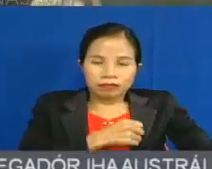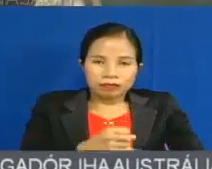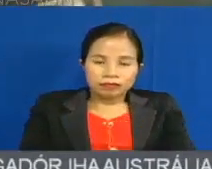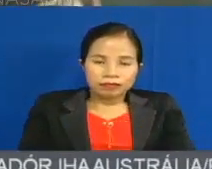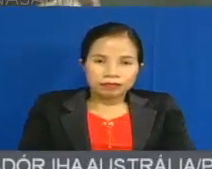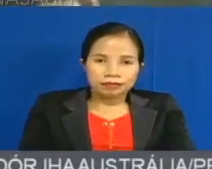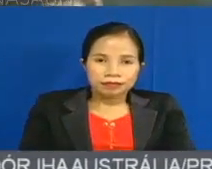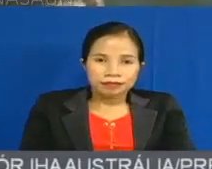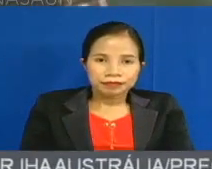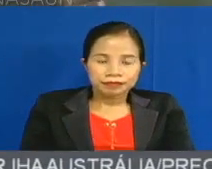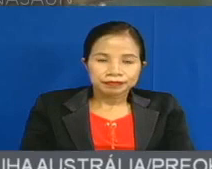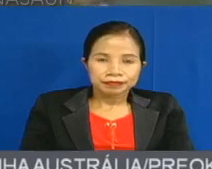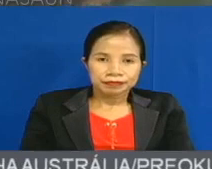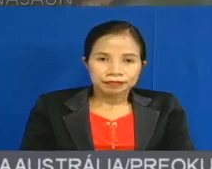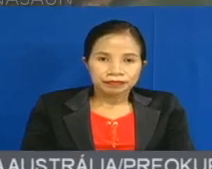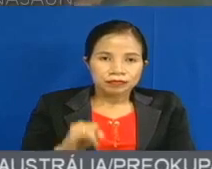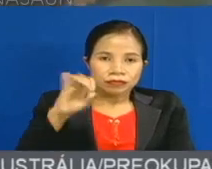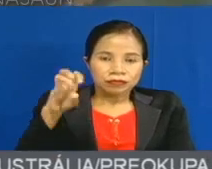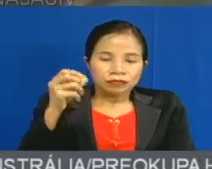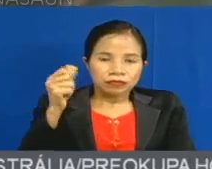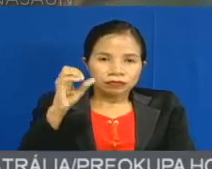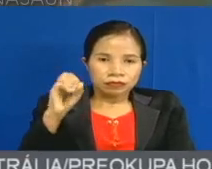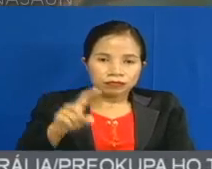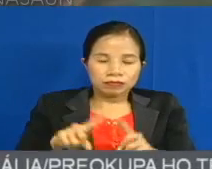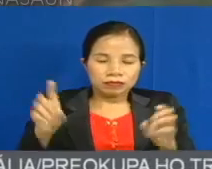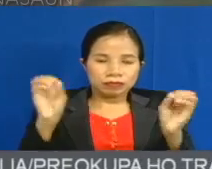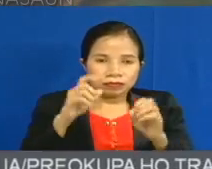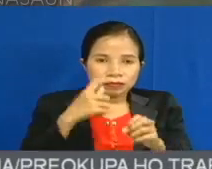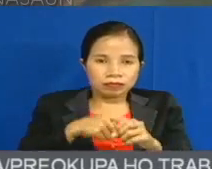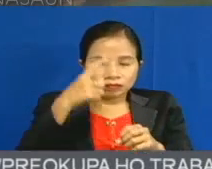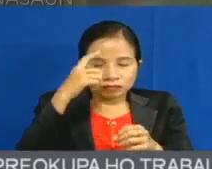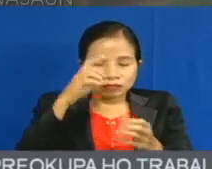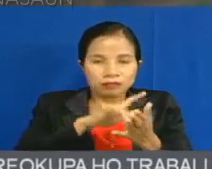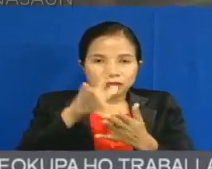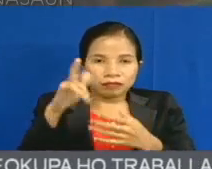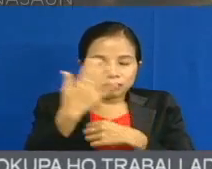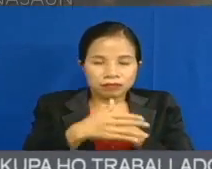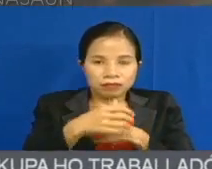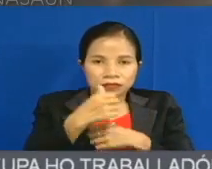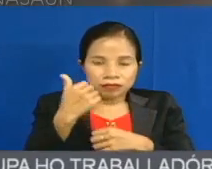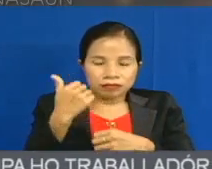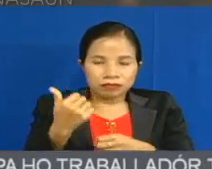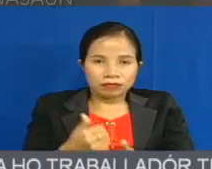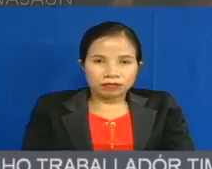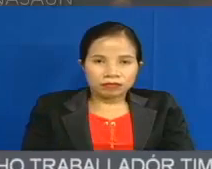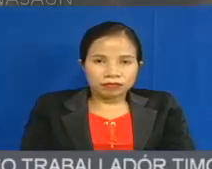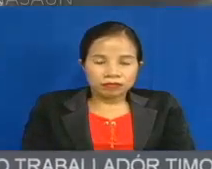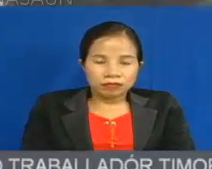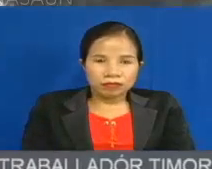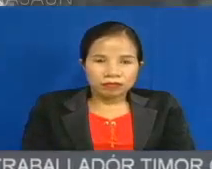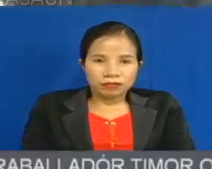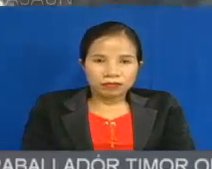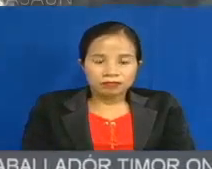Mar Igarra João da Silva, vai ver lá disponível, também lá a viagem, serviço de Bahia, Nação